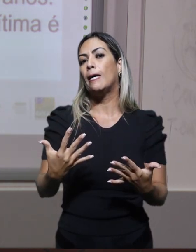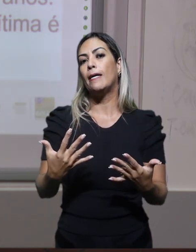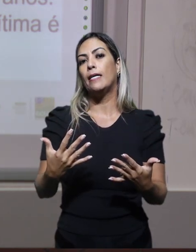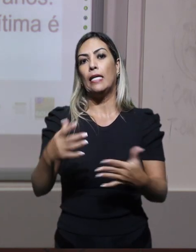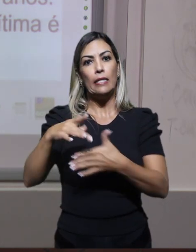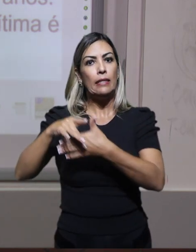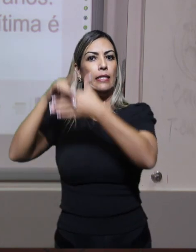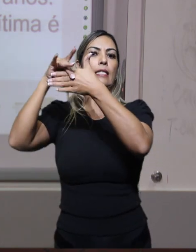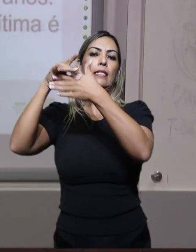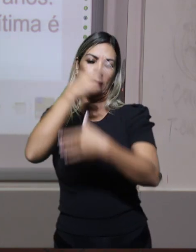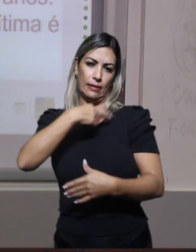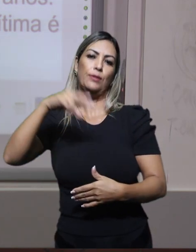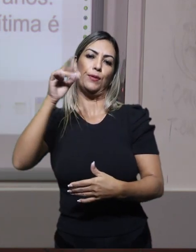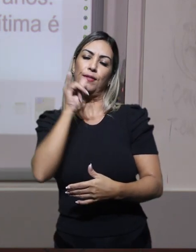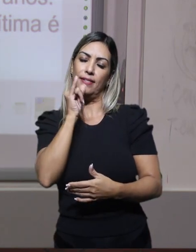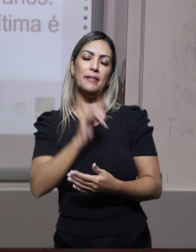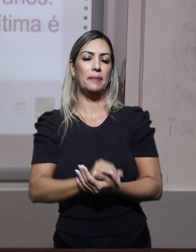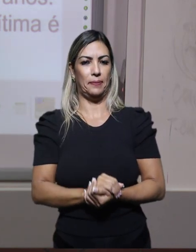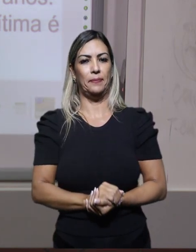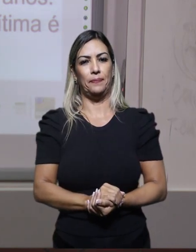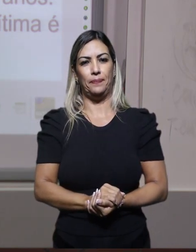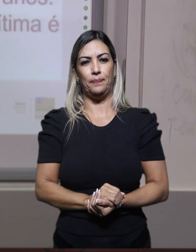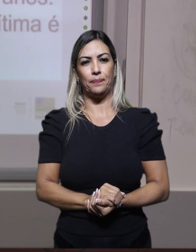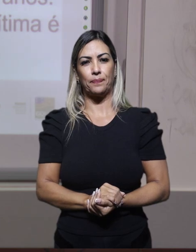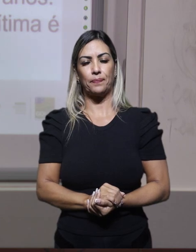os líderes religiosos.